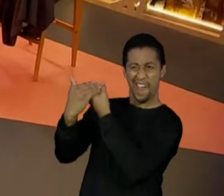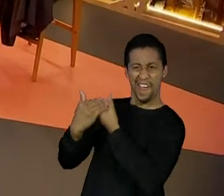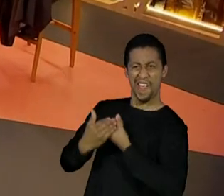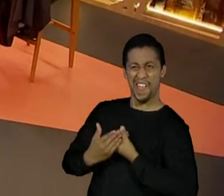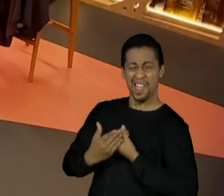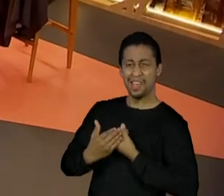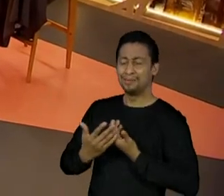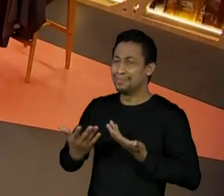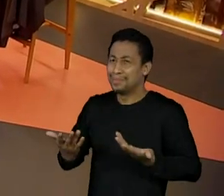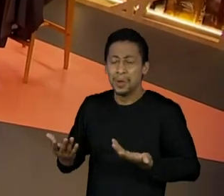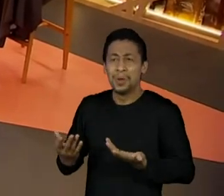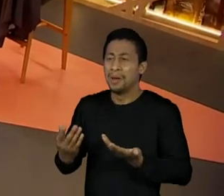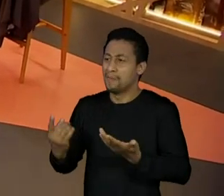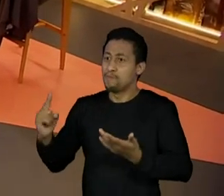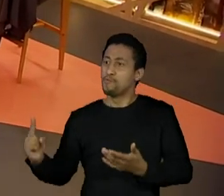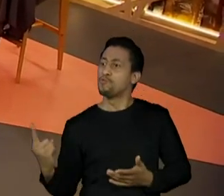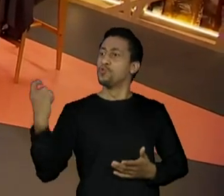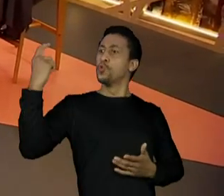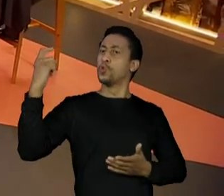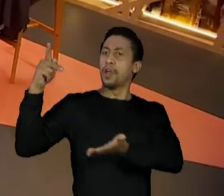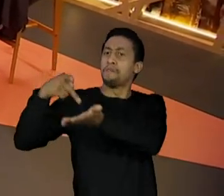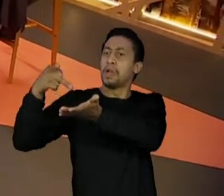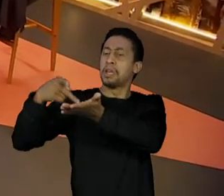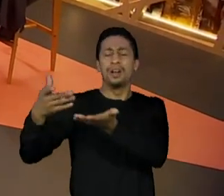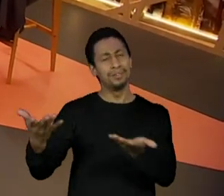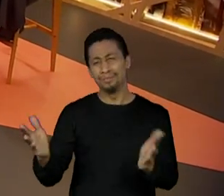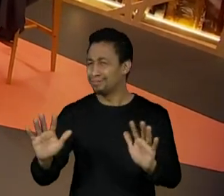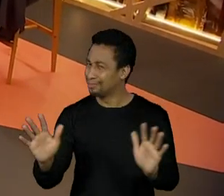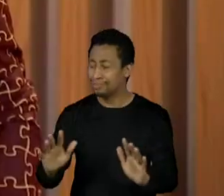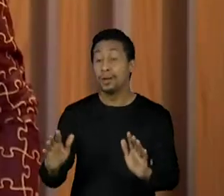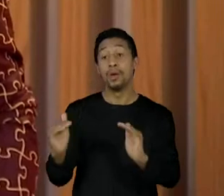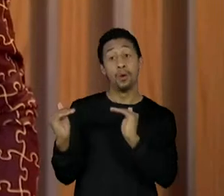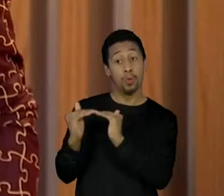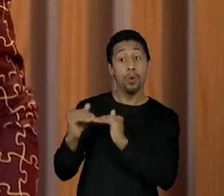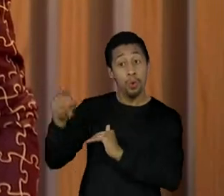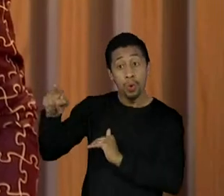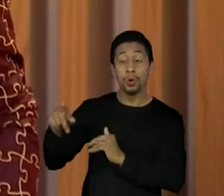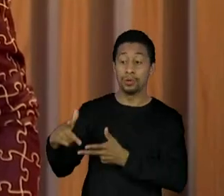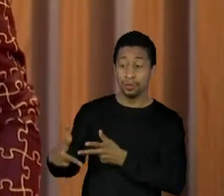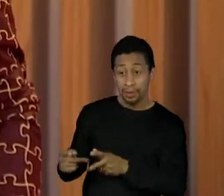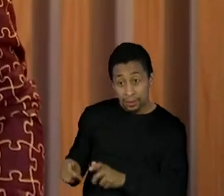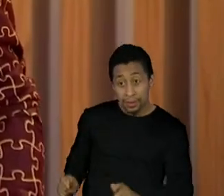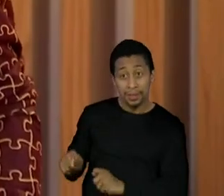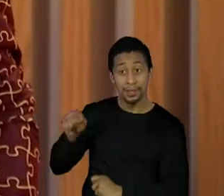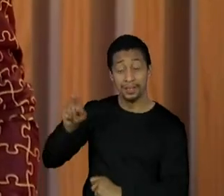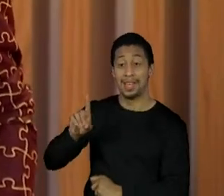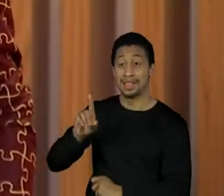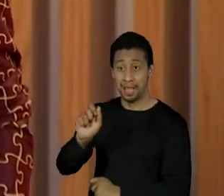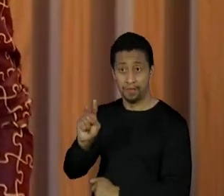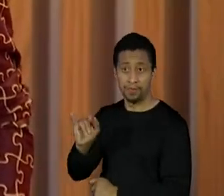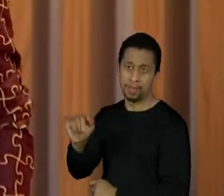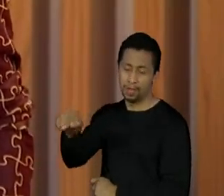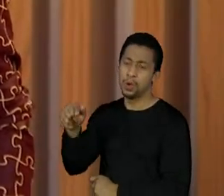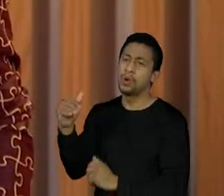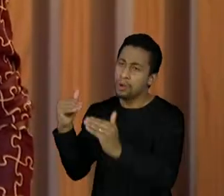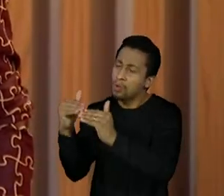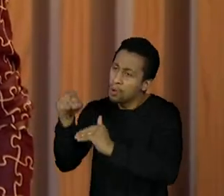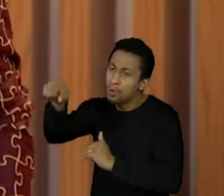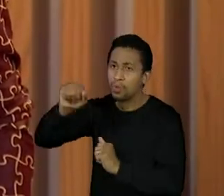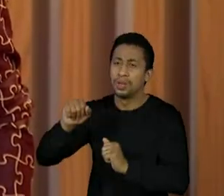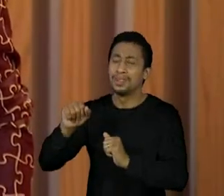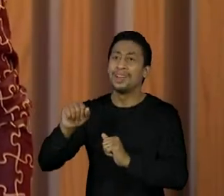como única verdade no mundo. E eu concordo muito com Frei Davi, concordo muito com ele. Eu não posso acreditar nesse